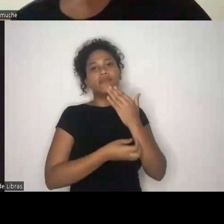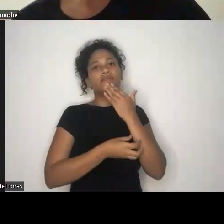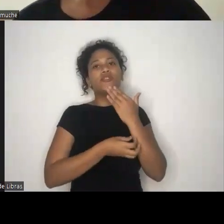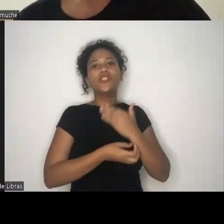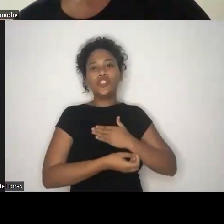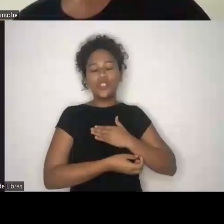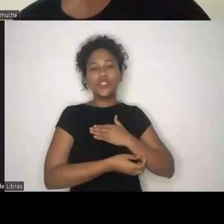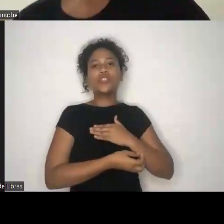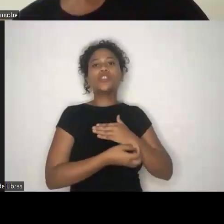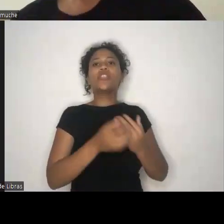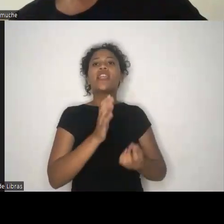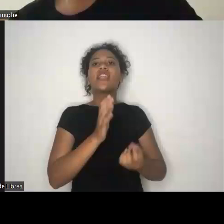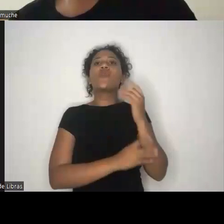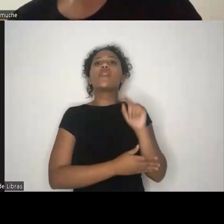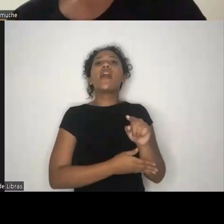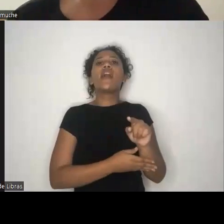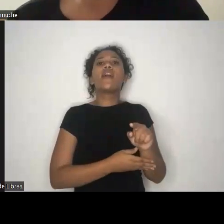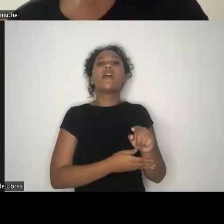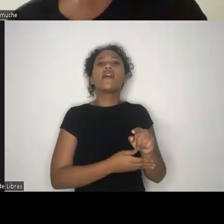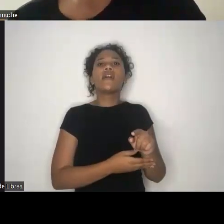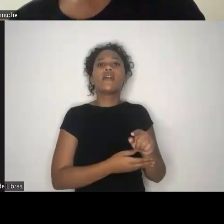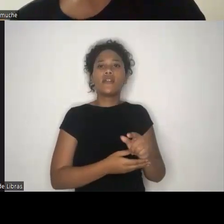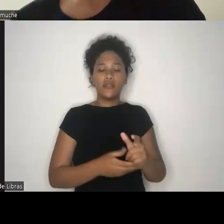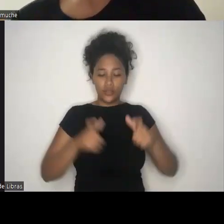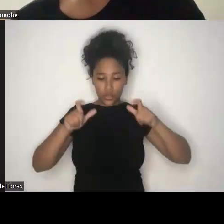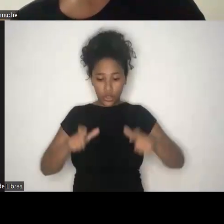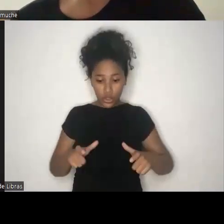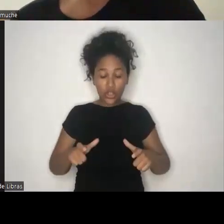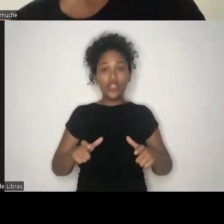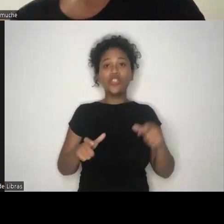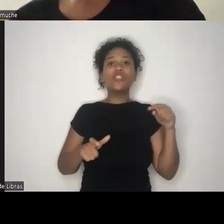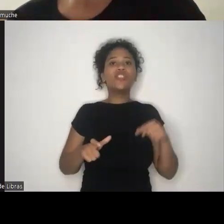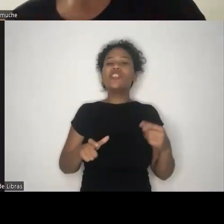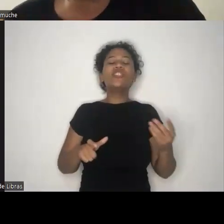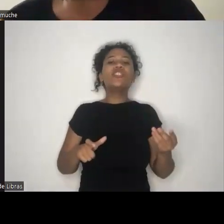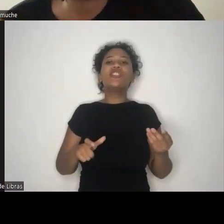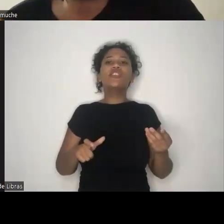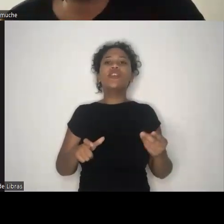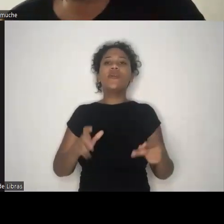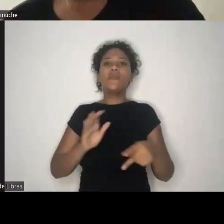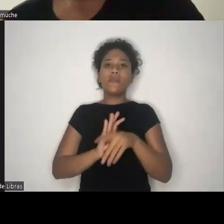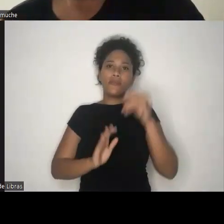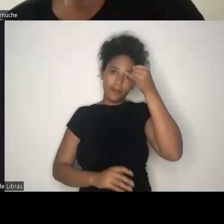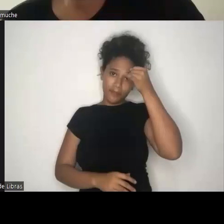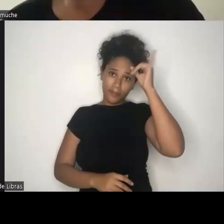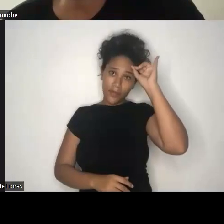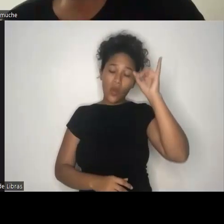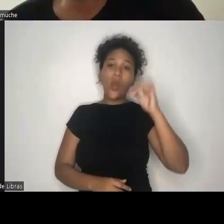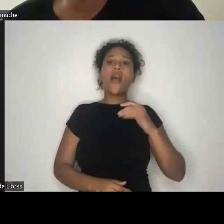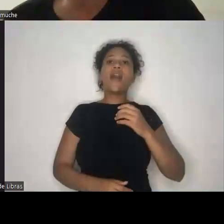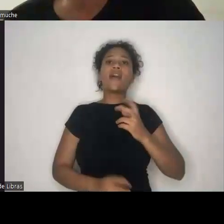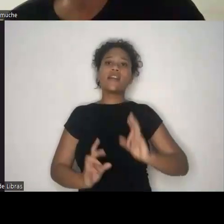da de uma estação de prevenção de câncer de mama